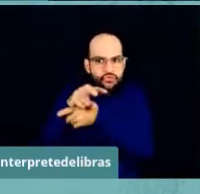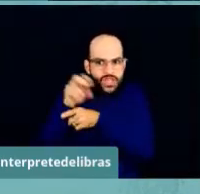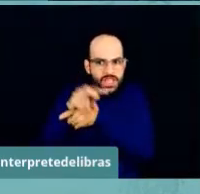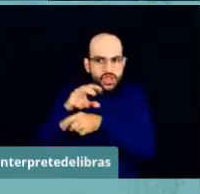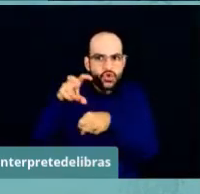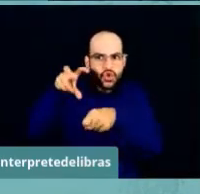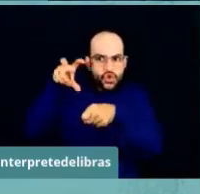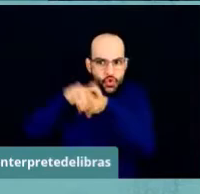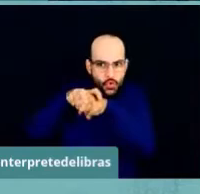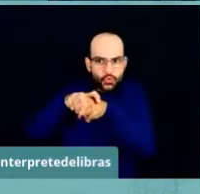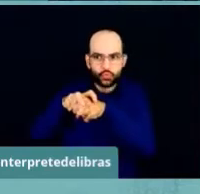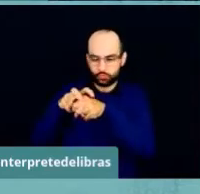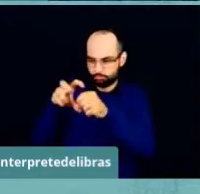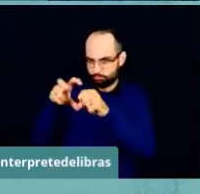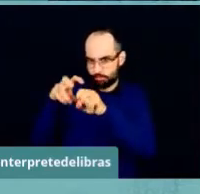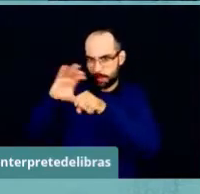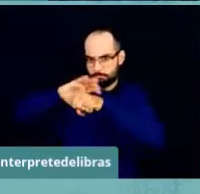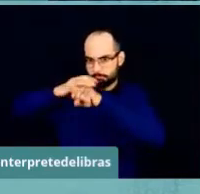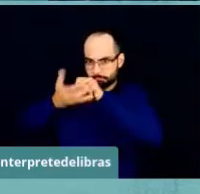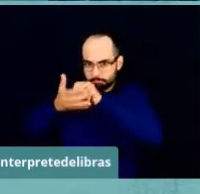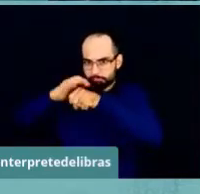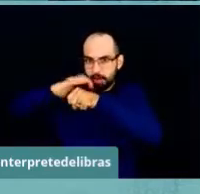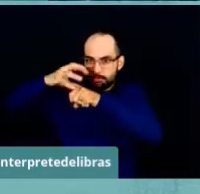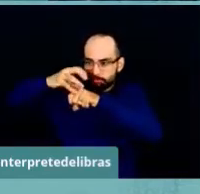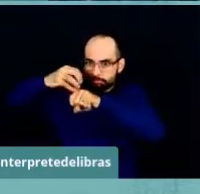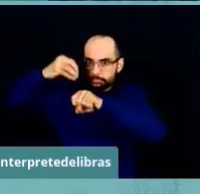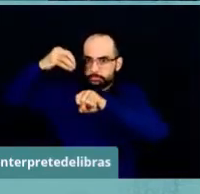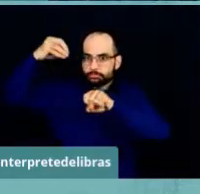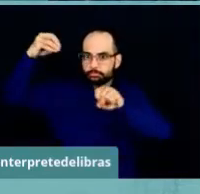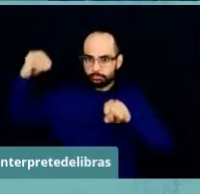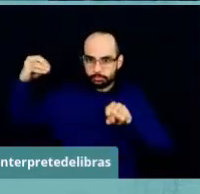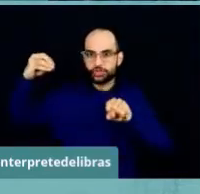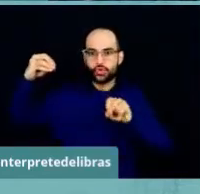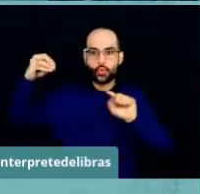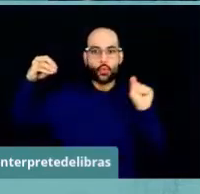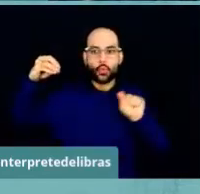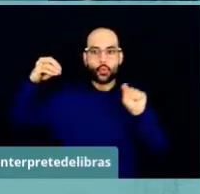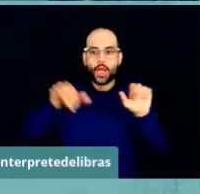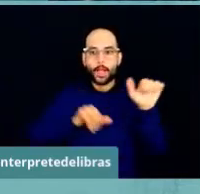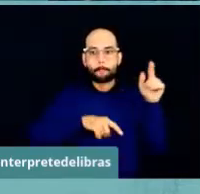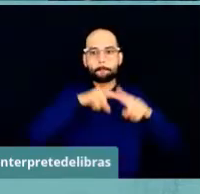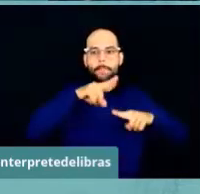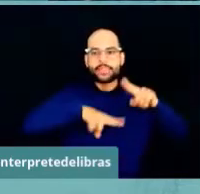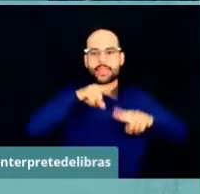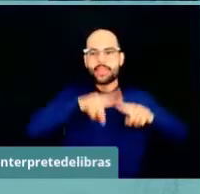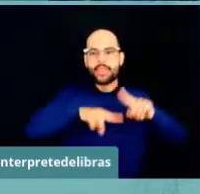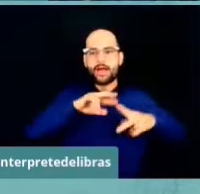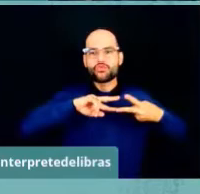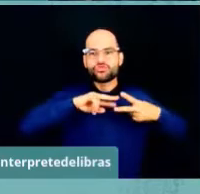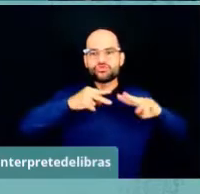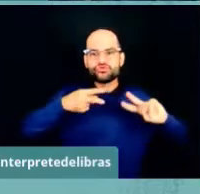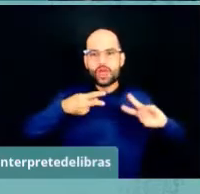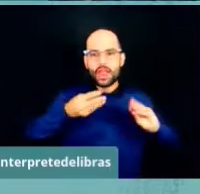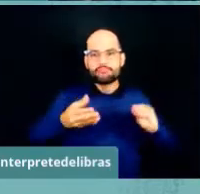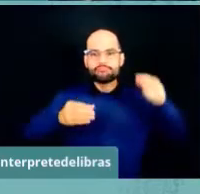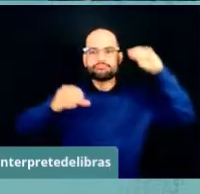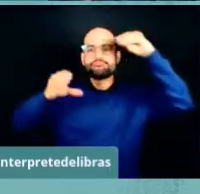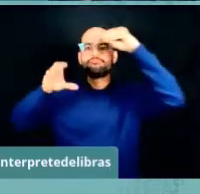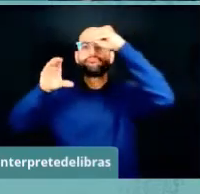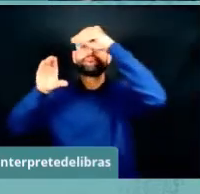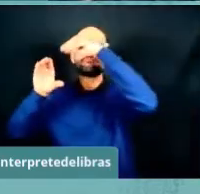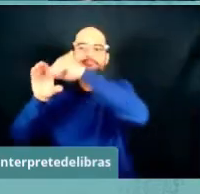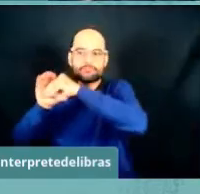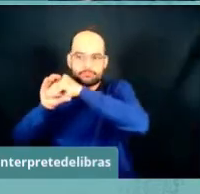coloco o que eu quero dentro dele, o material dentro dele, para poder gerar a